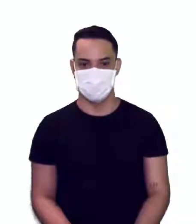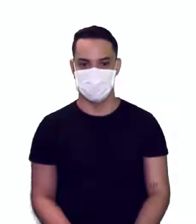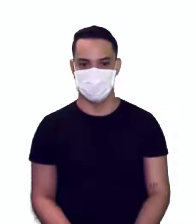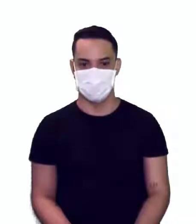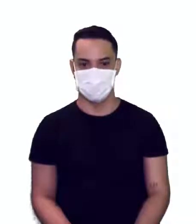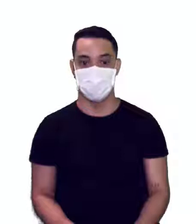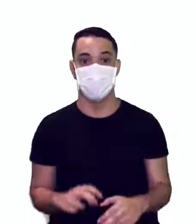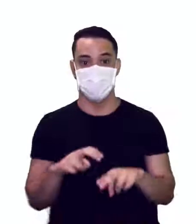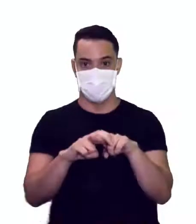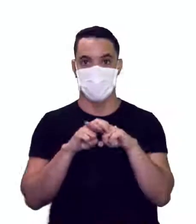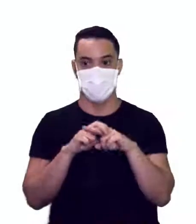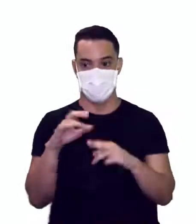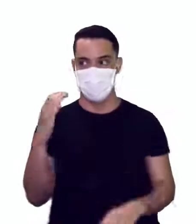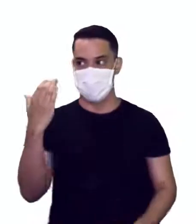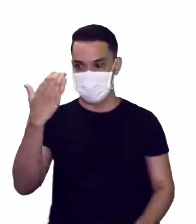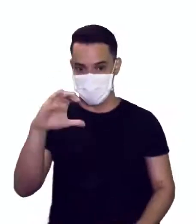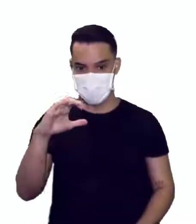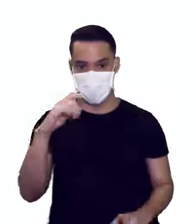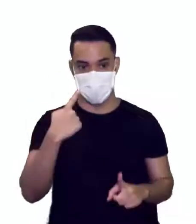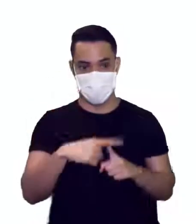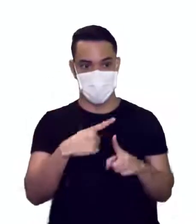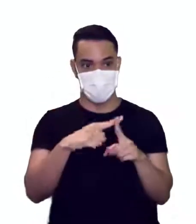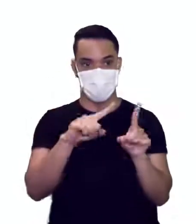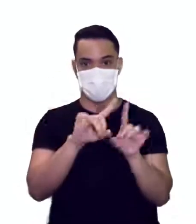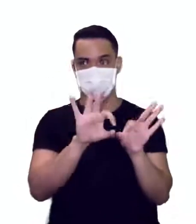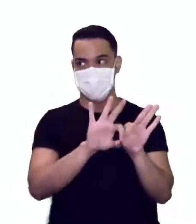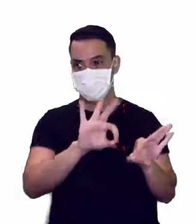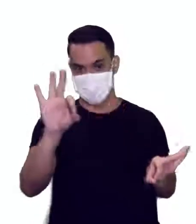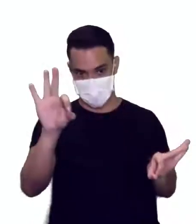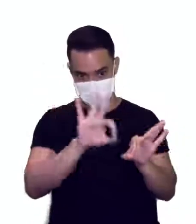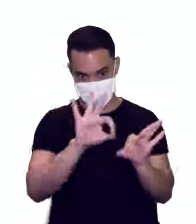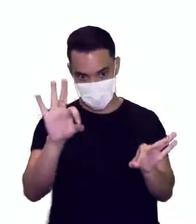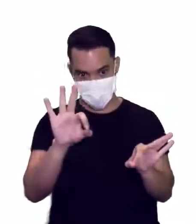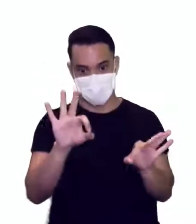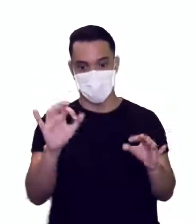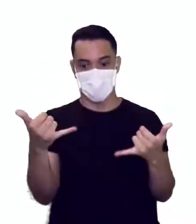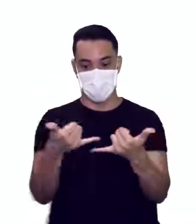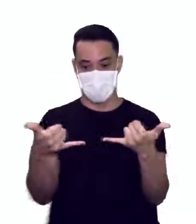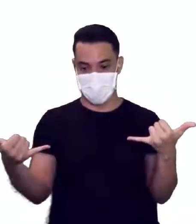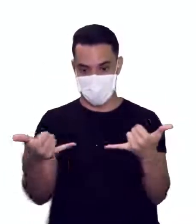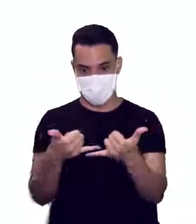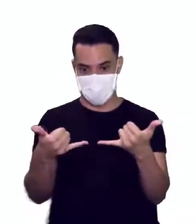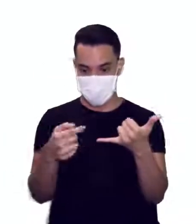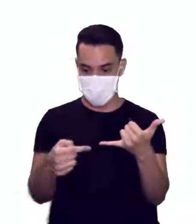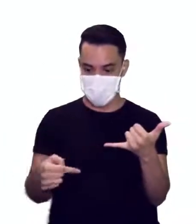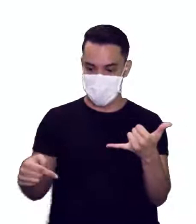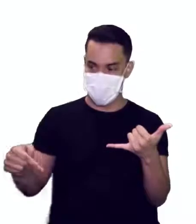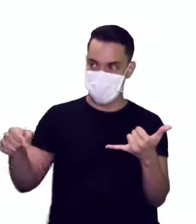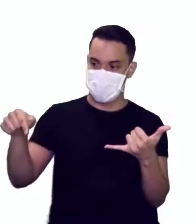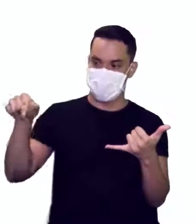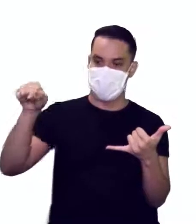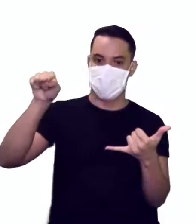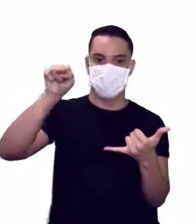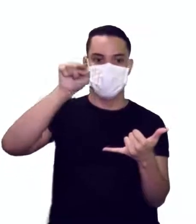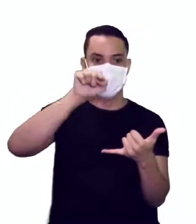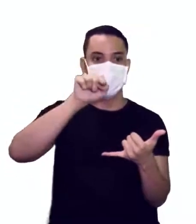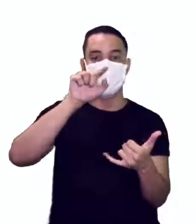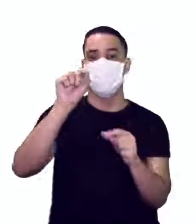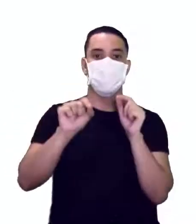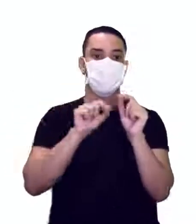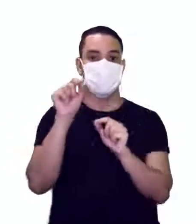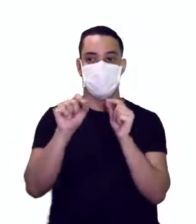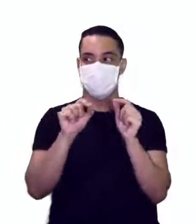Pronto, tá aí positivo, ok? Pessoal, esse fio condutor, ele vai conduzir as cargas que vão ser o